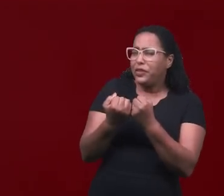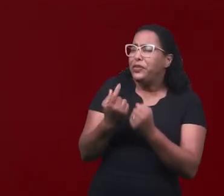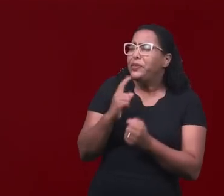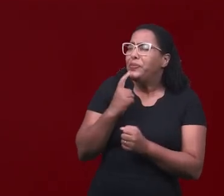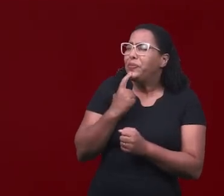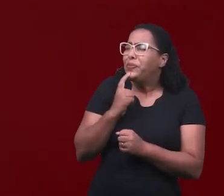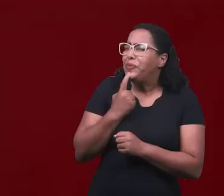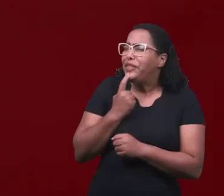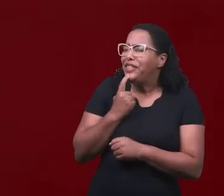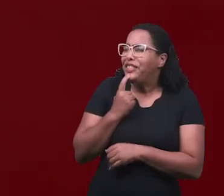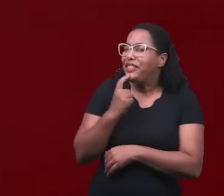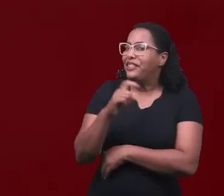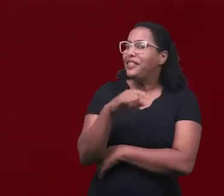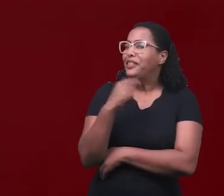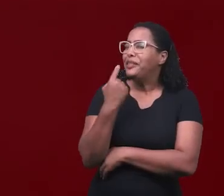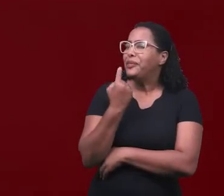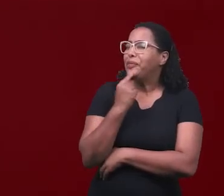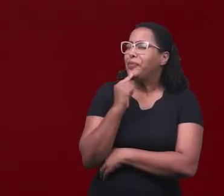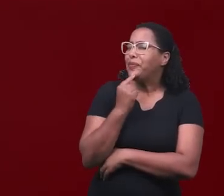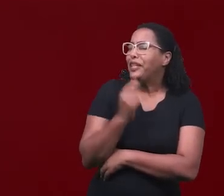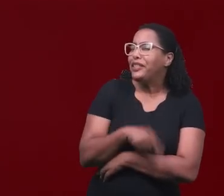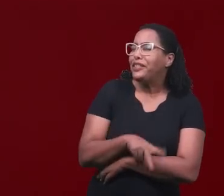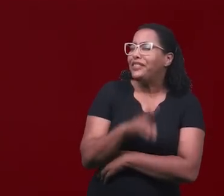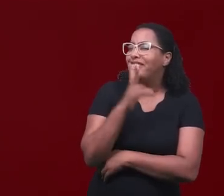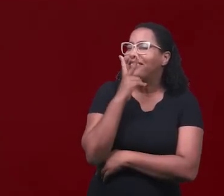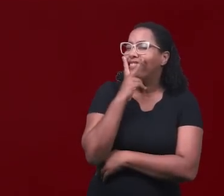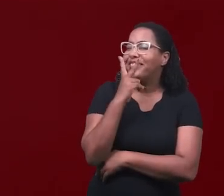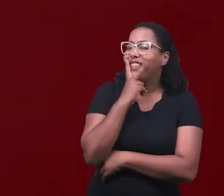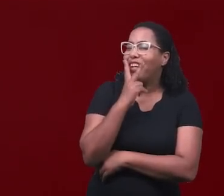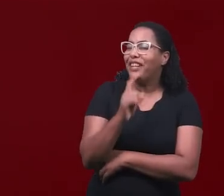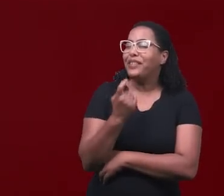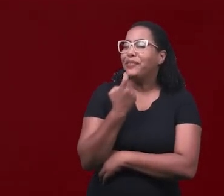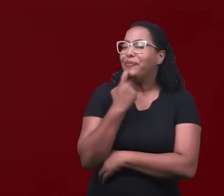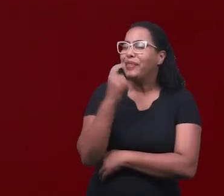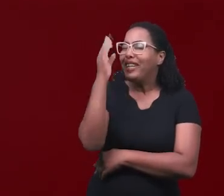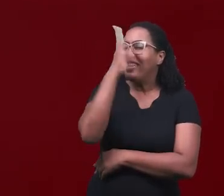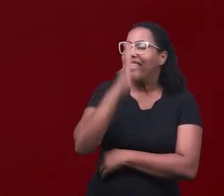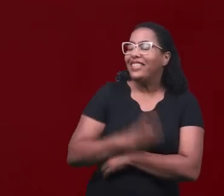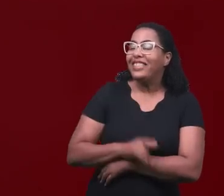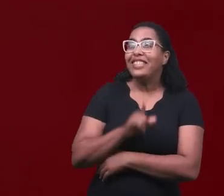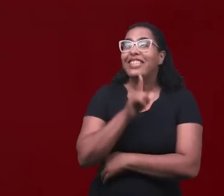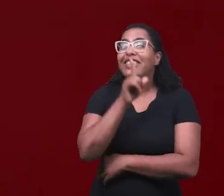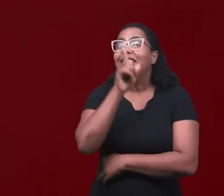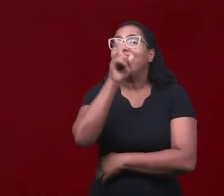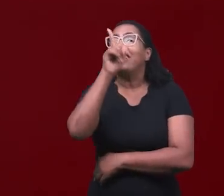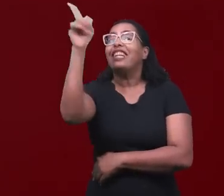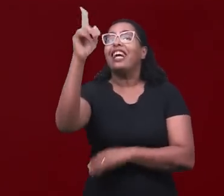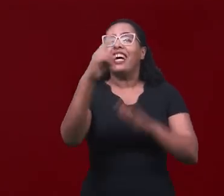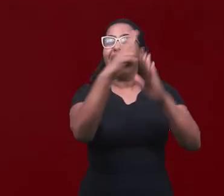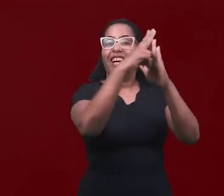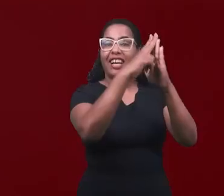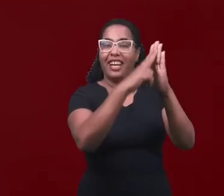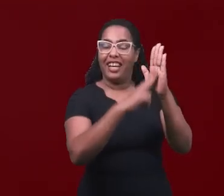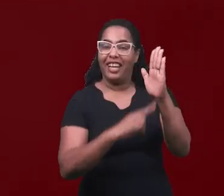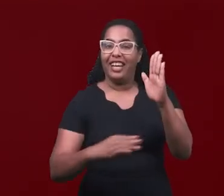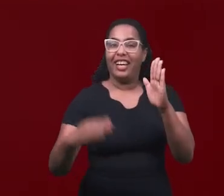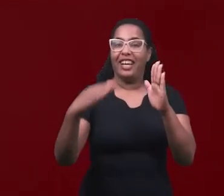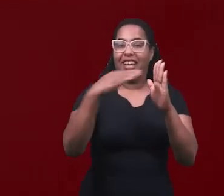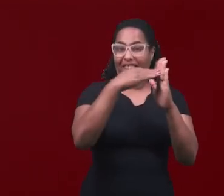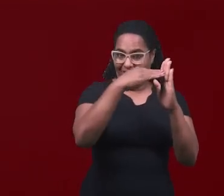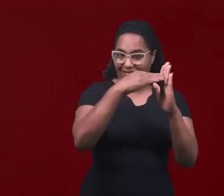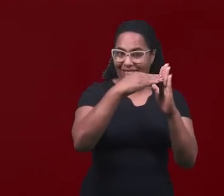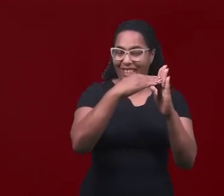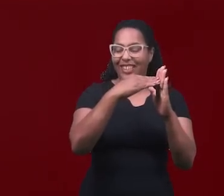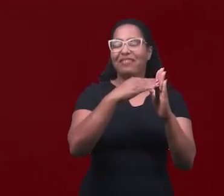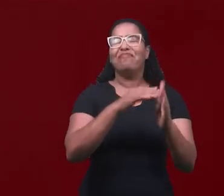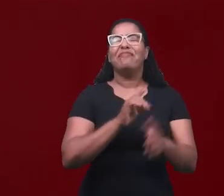de pertinho, pertinho aqui da Grande Vitória, pertinho aqui do Brasil, lá da Nova Zelândia. Nós estamos